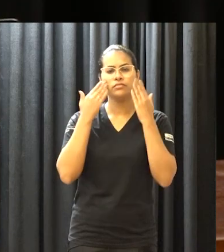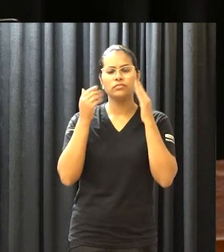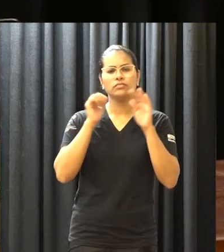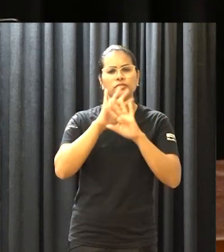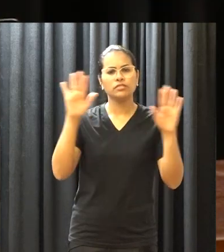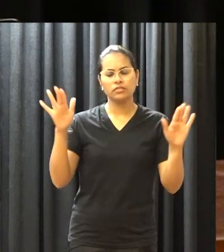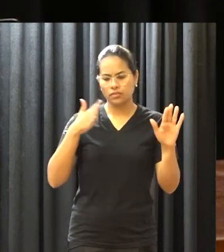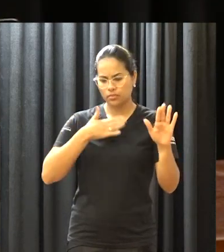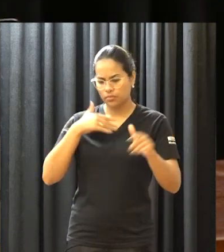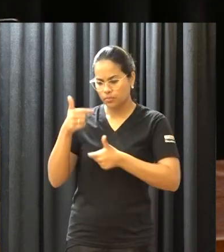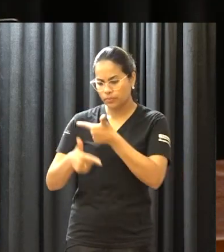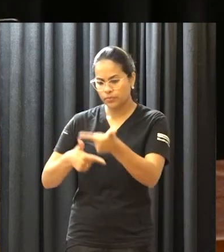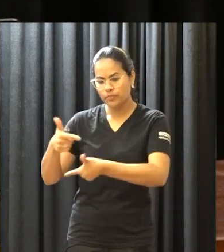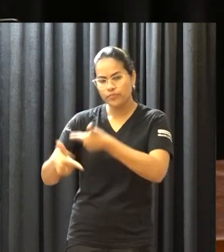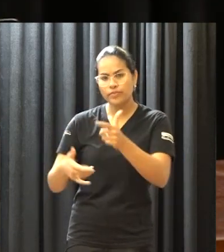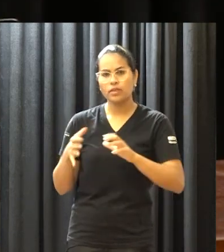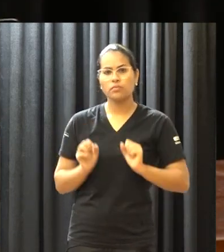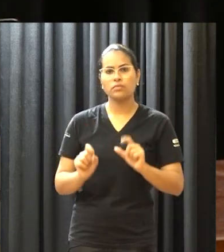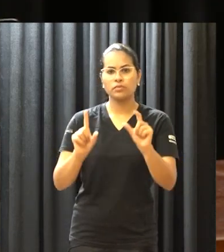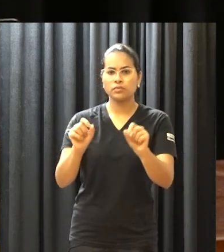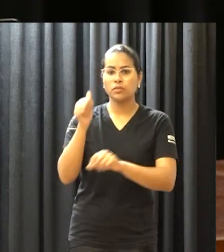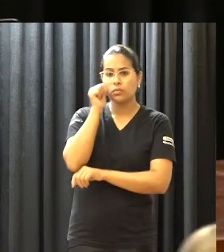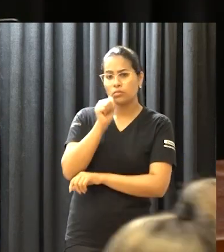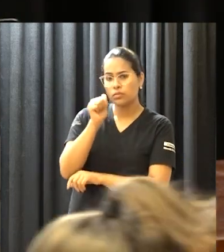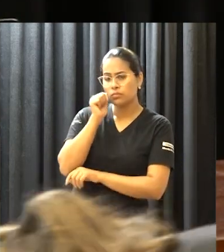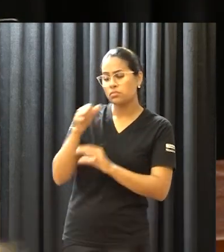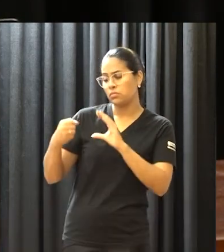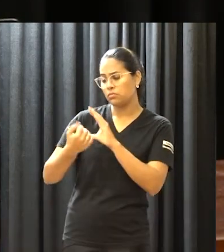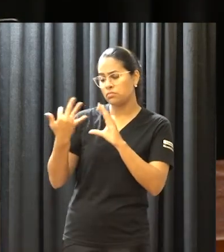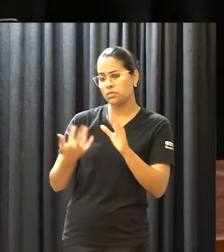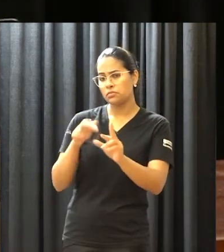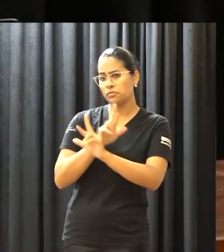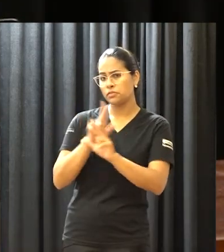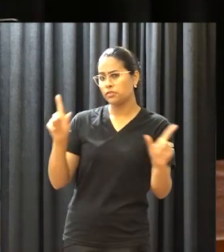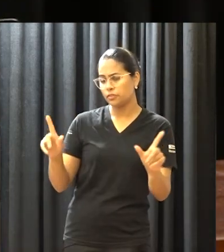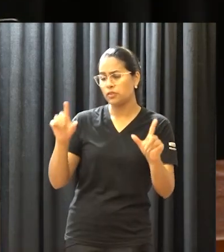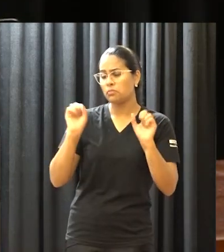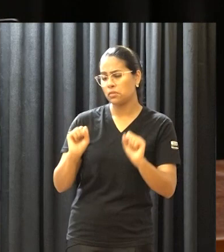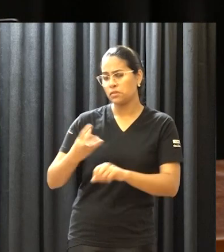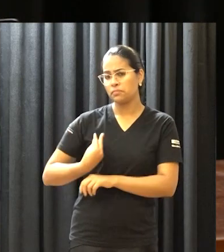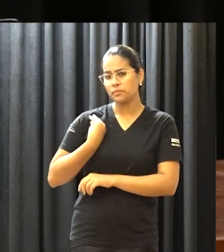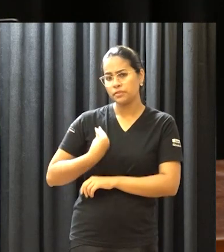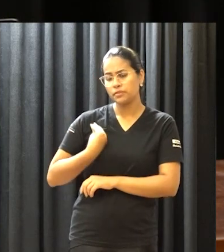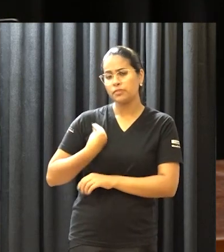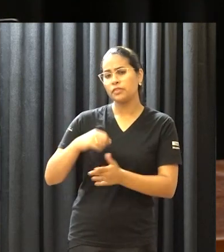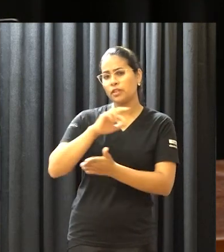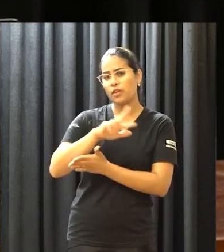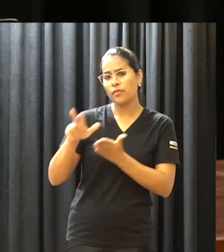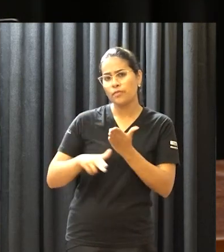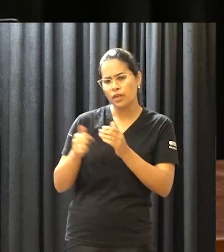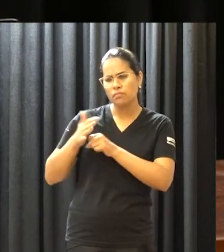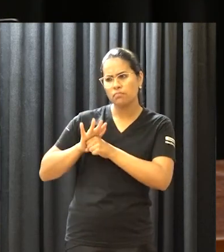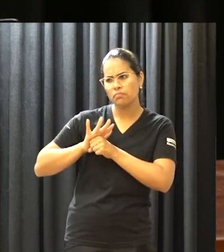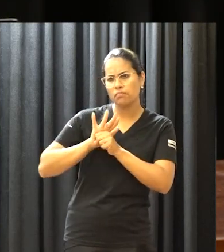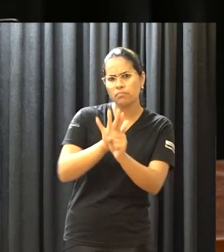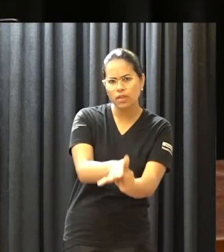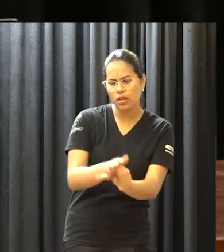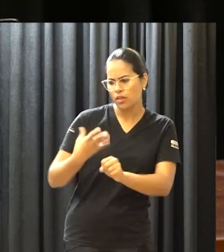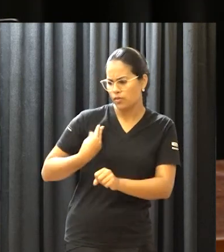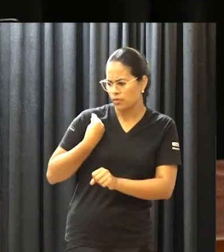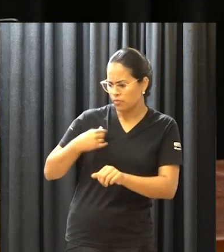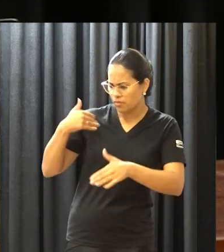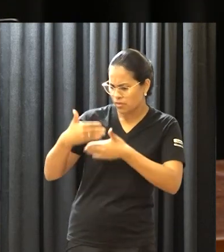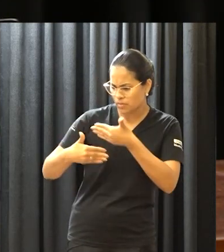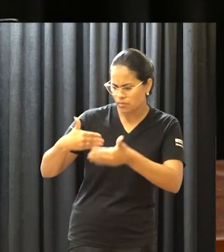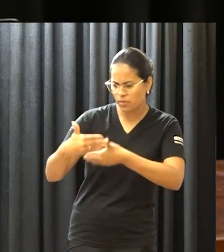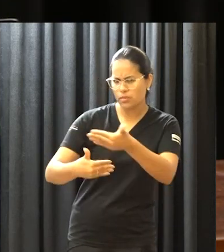experiência encarnada de ser uma mulher atípica e de ter vivenciado inúmeras opressões ao longo da minha vida, por